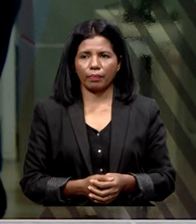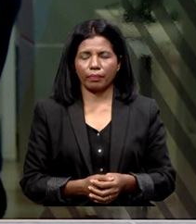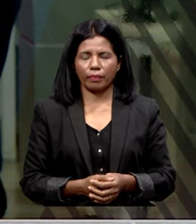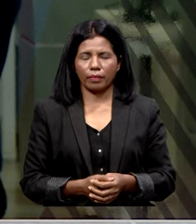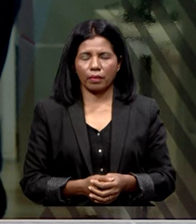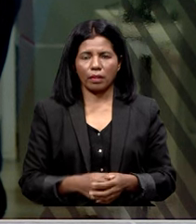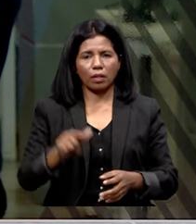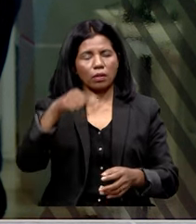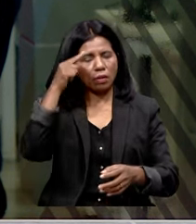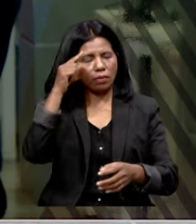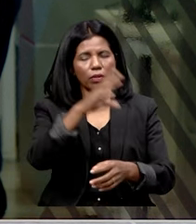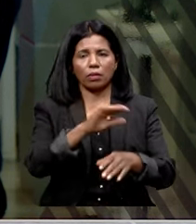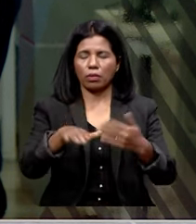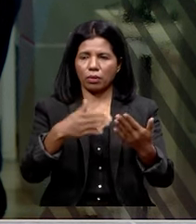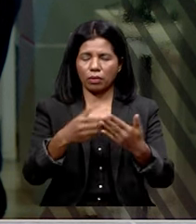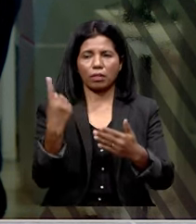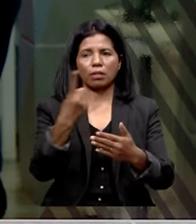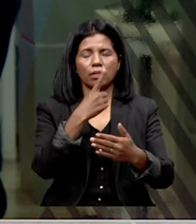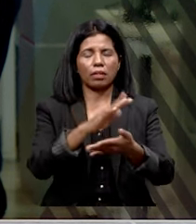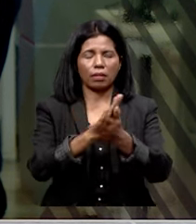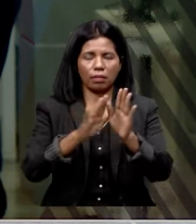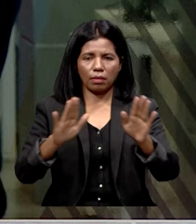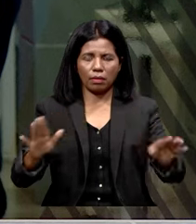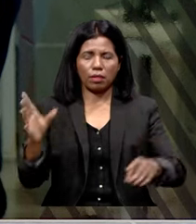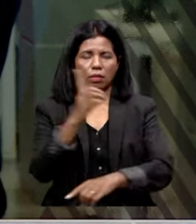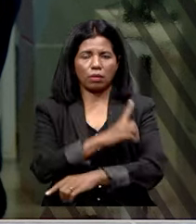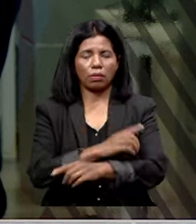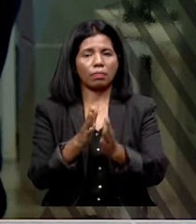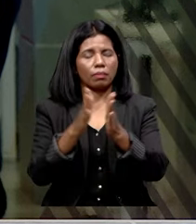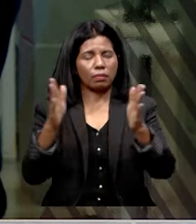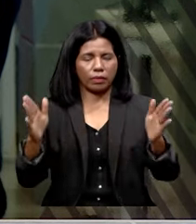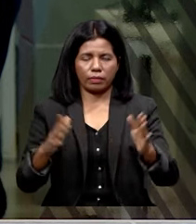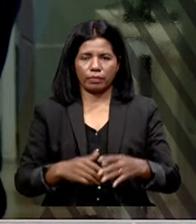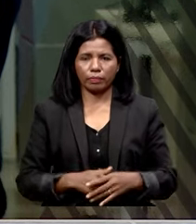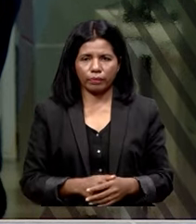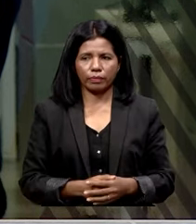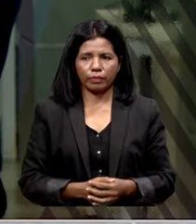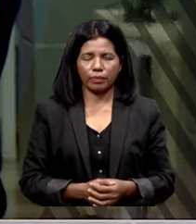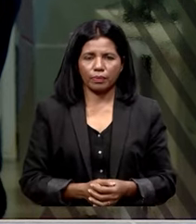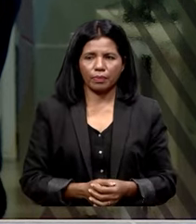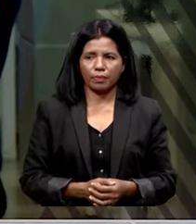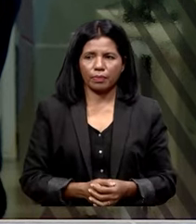Porta-voz governo Santidade Roto mantém a Fatim Paz durante Lorombot, Finiado.